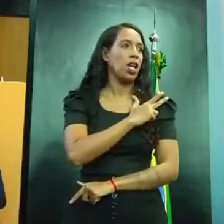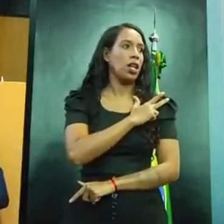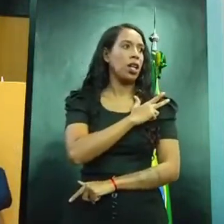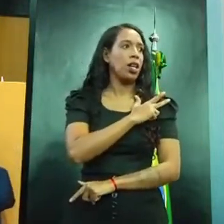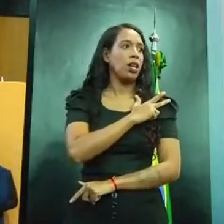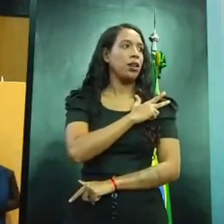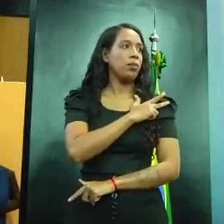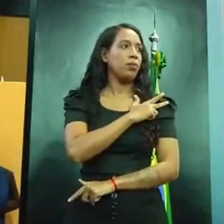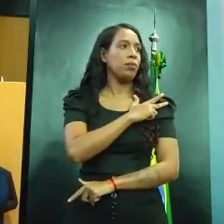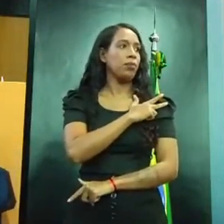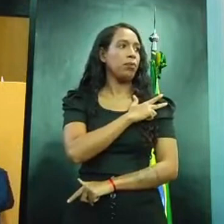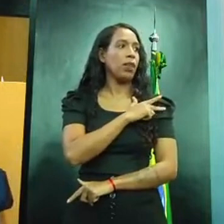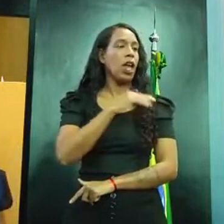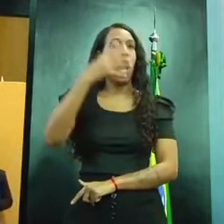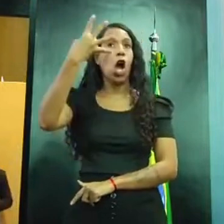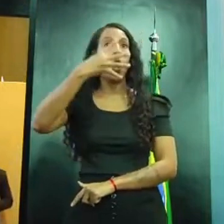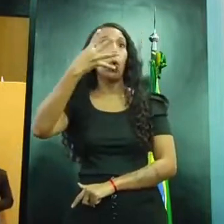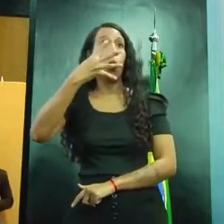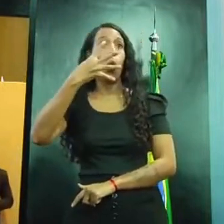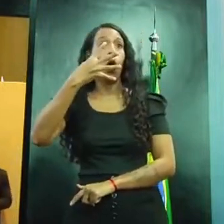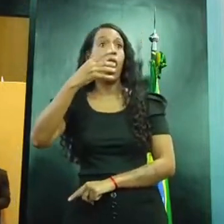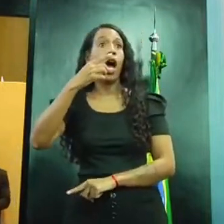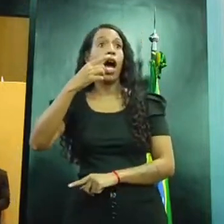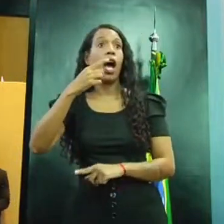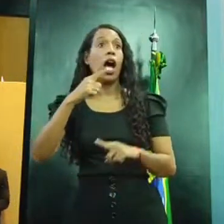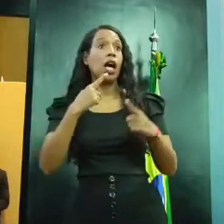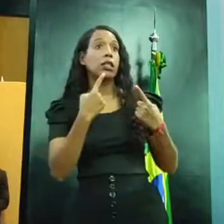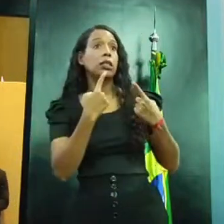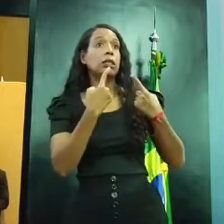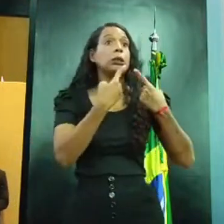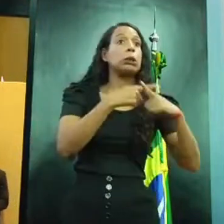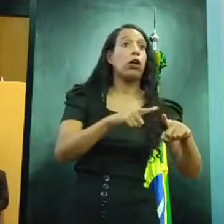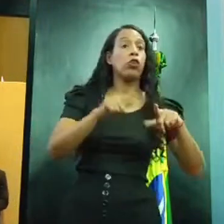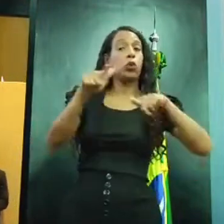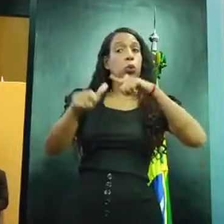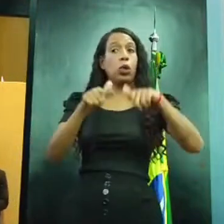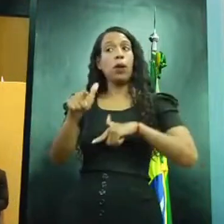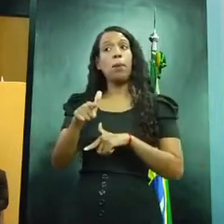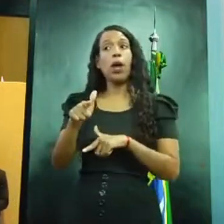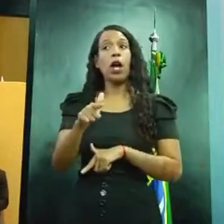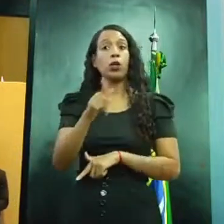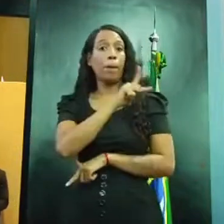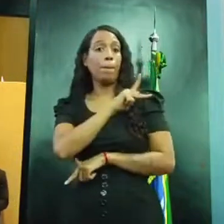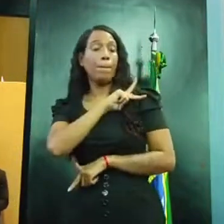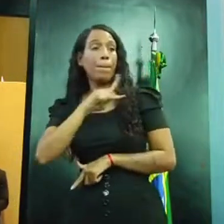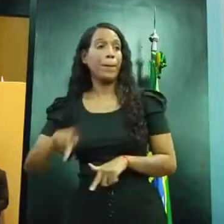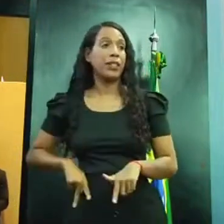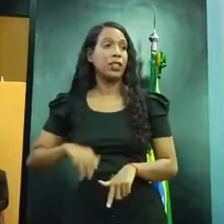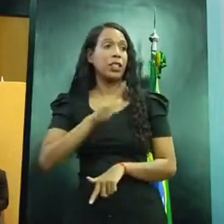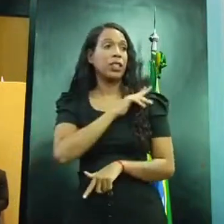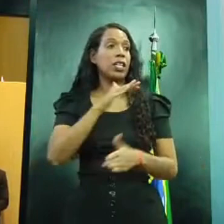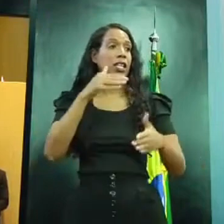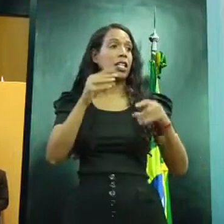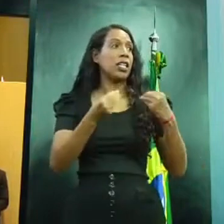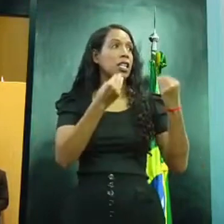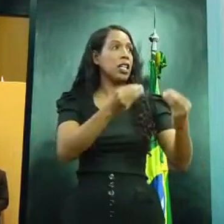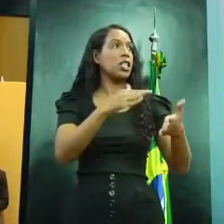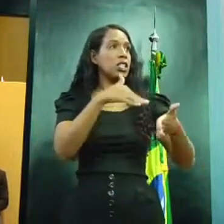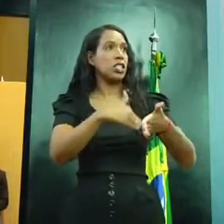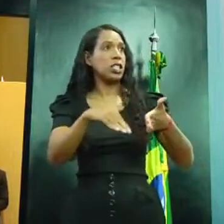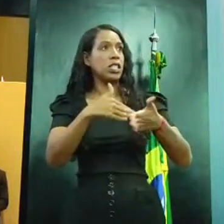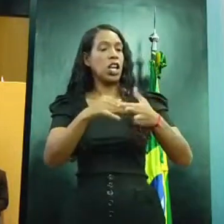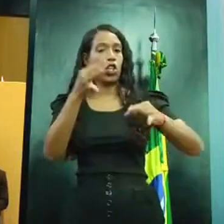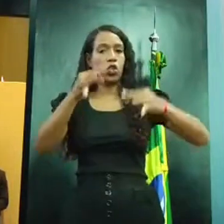Essa é a quarta missão que eu recebo do presidente Lula. O presidente Lula me nomeou secretário executivo do Ministério